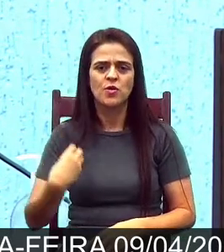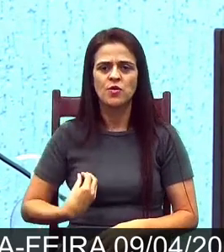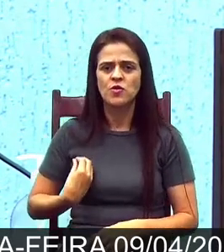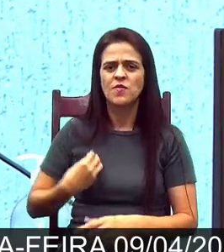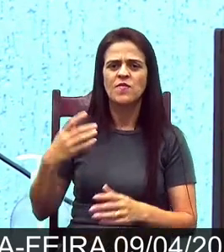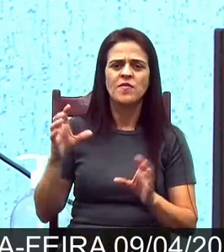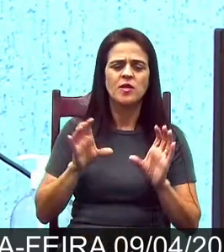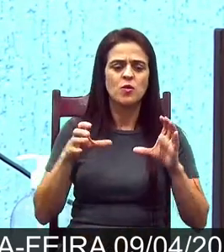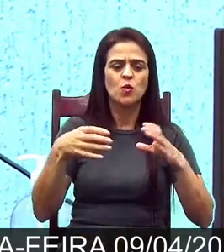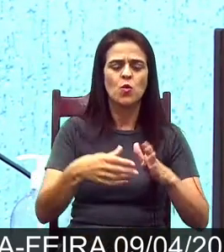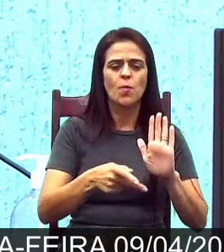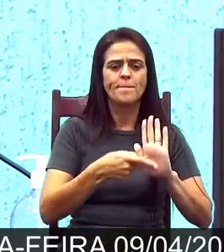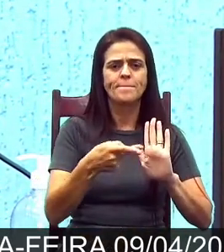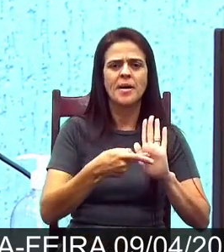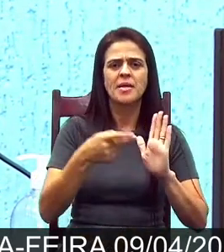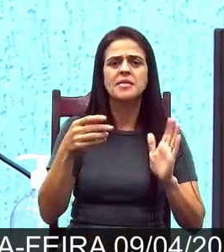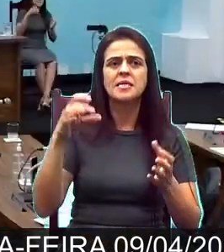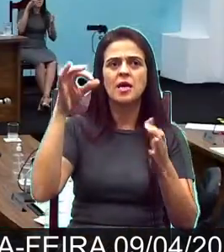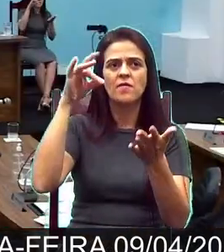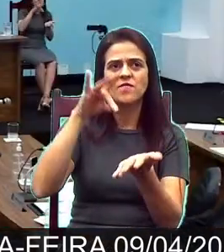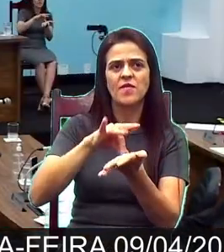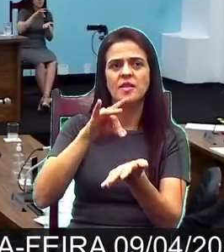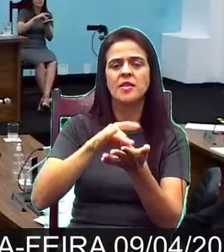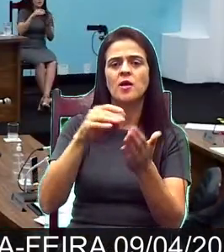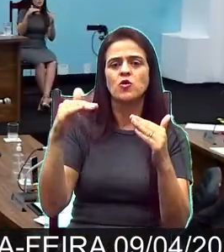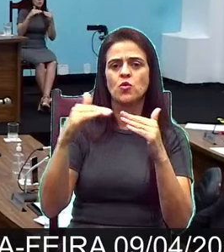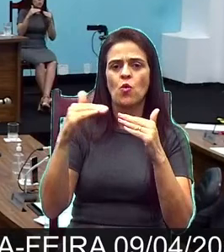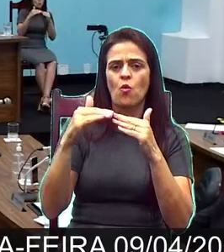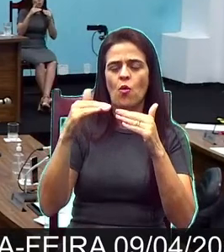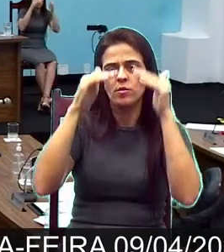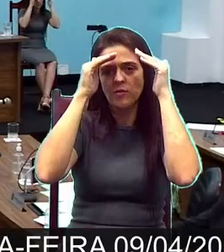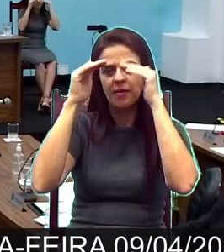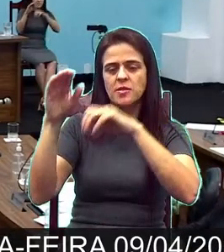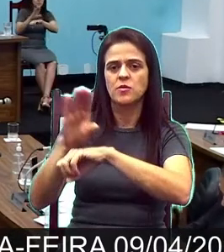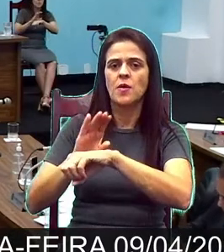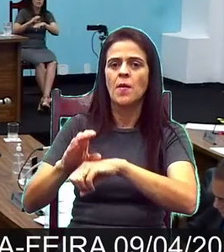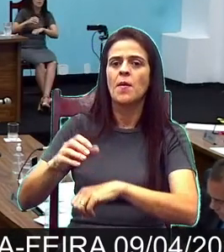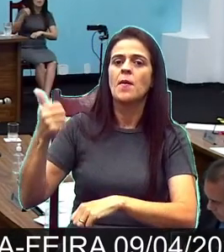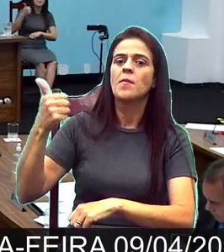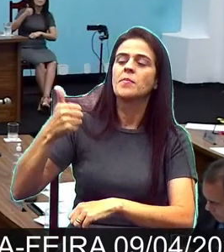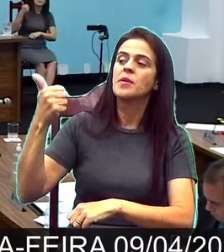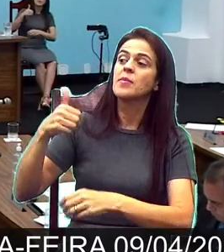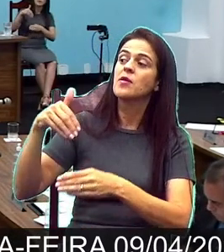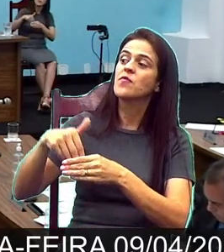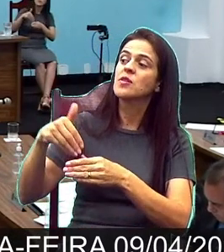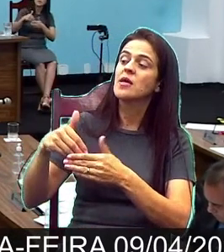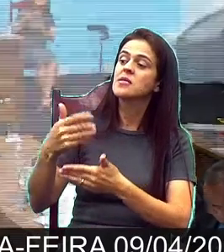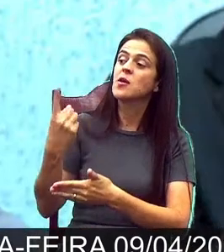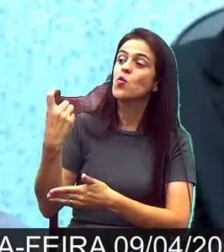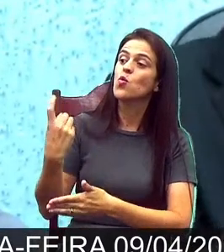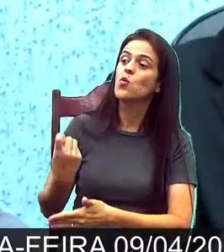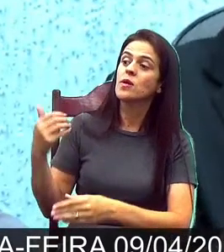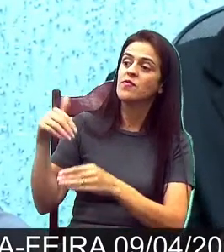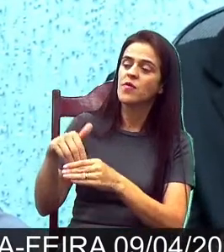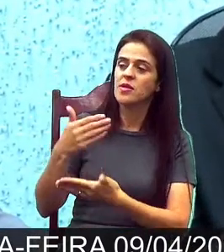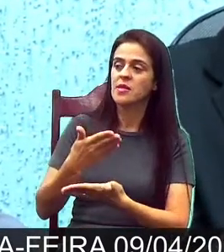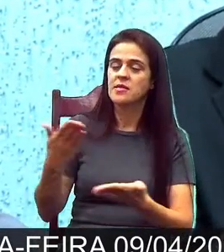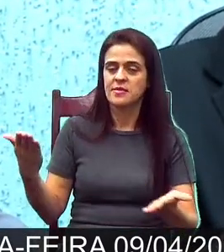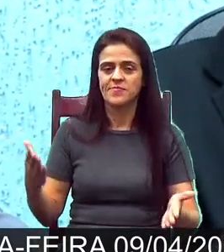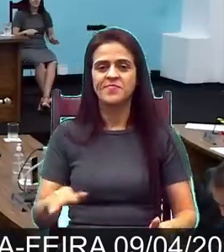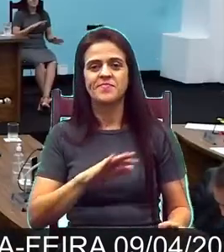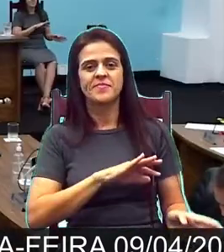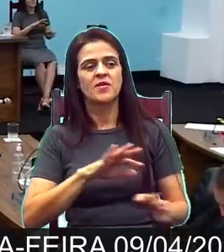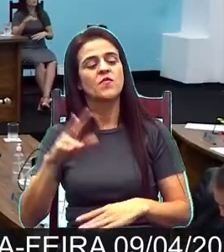são favoráveis. Primeira votação, senhor presidente. Primeira projeto votação. Em discussão, com a palavra o autor para o encaminhamento, vereador Cleuber